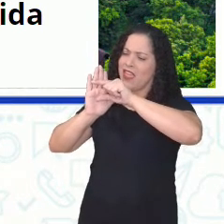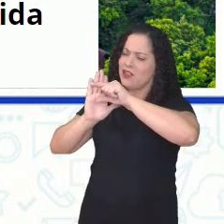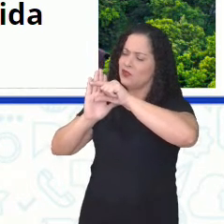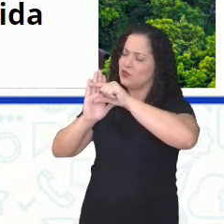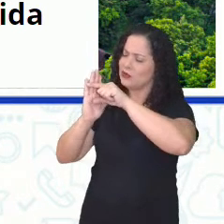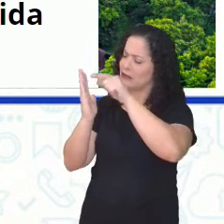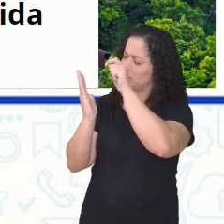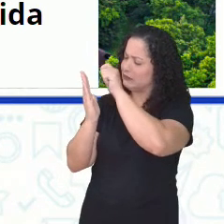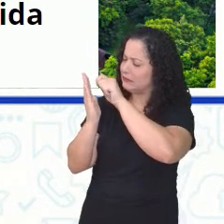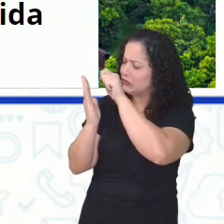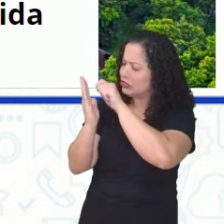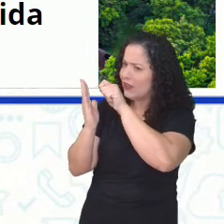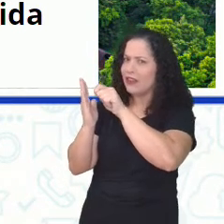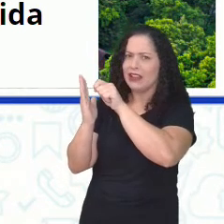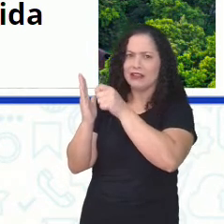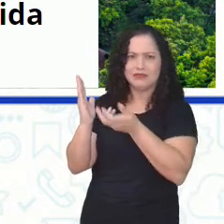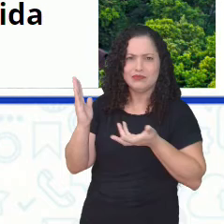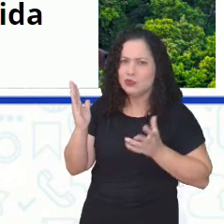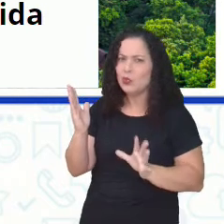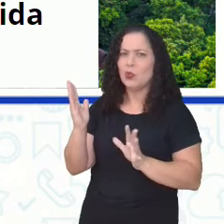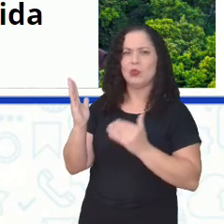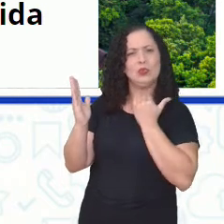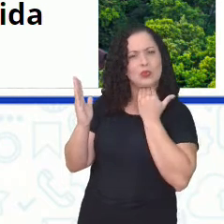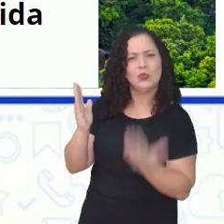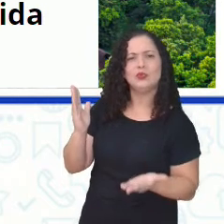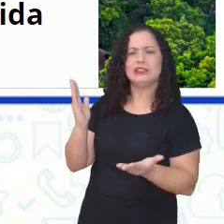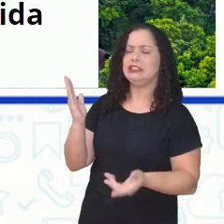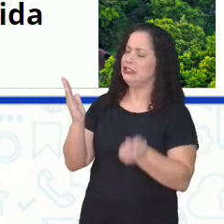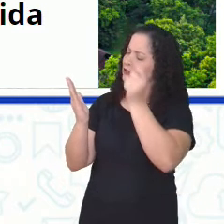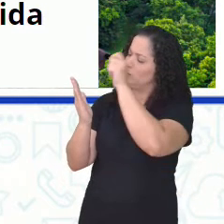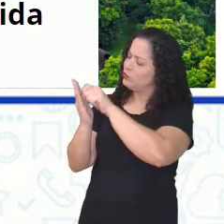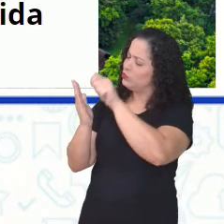Na época dele, ele estava escrevendo aqui com a pena, né?